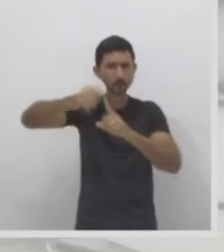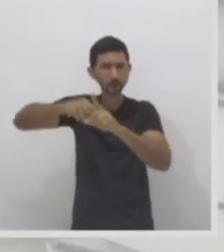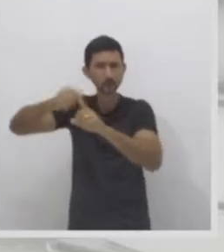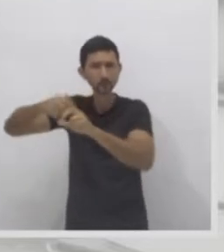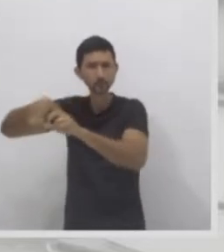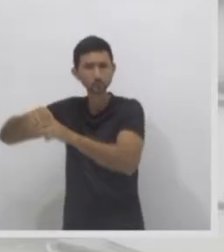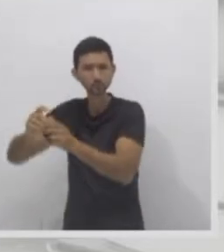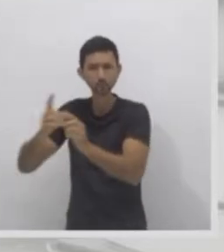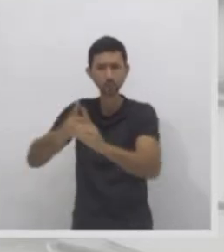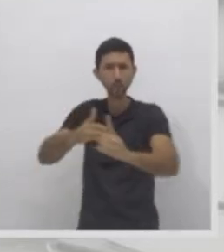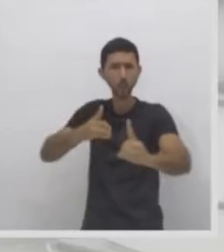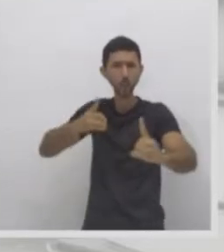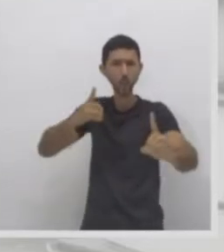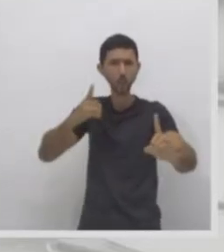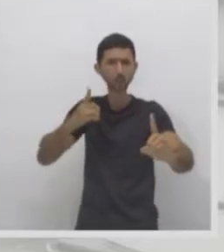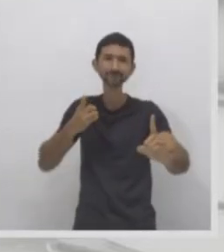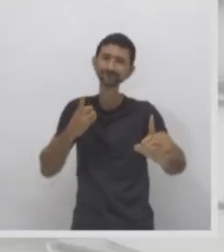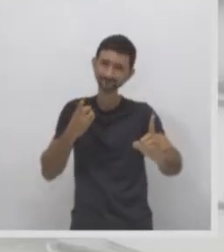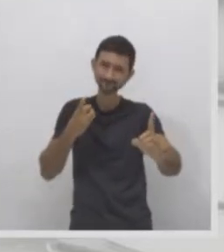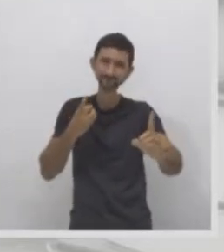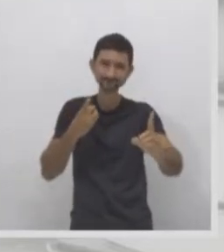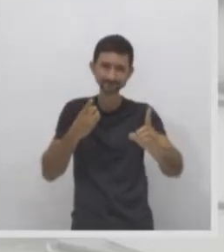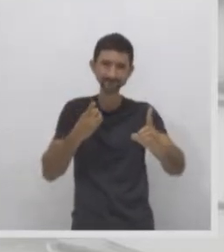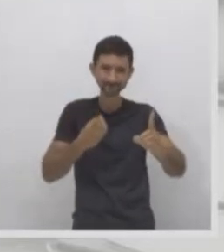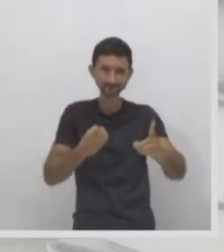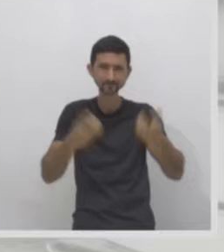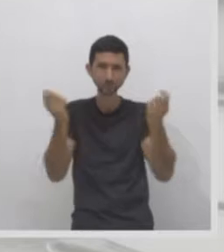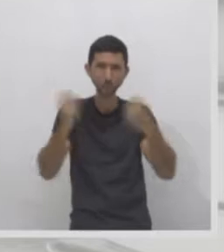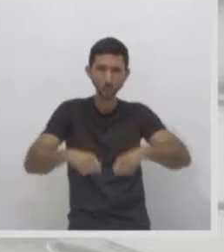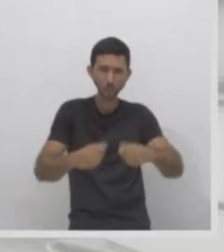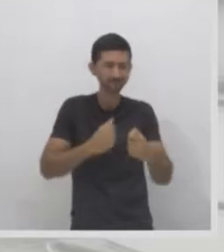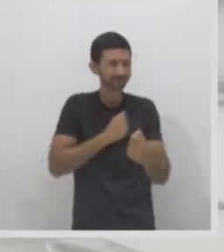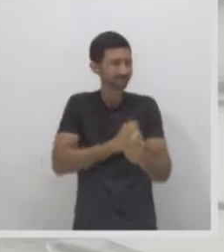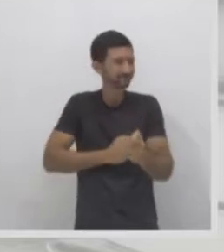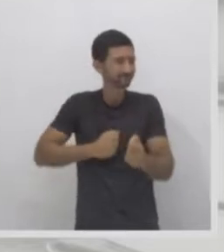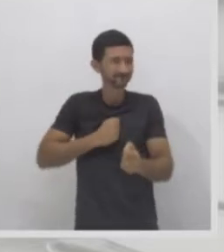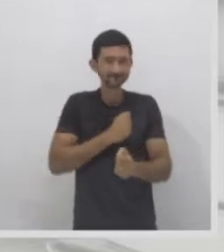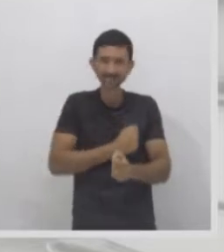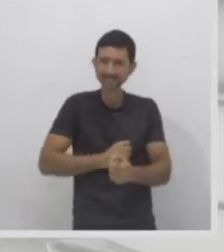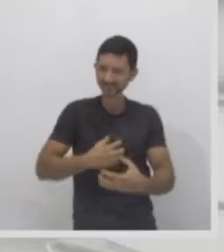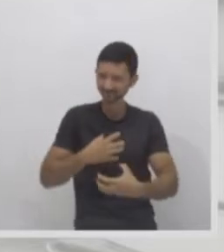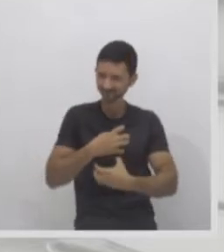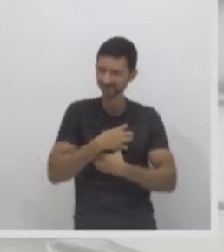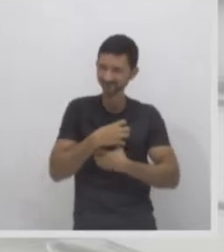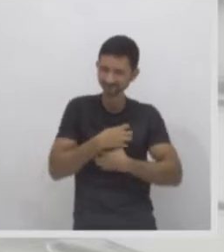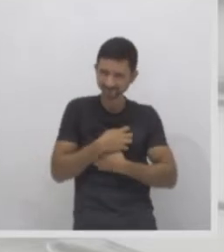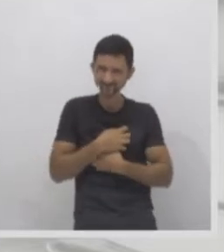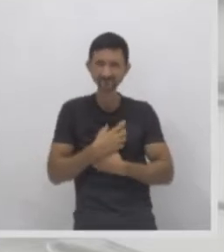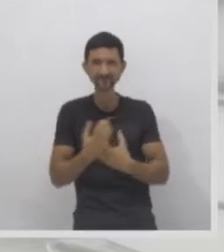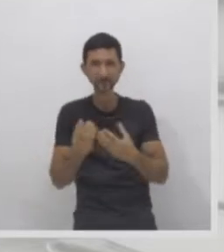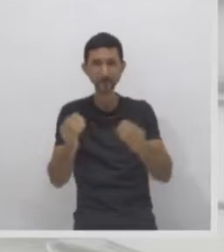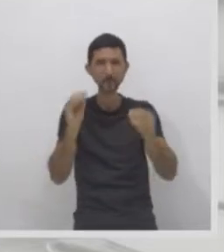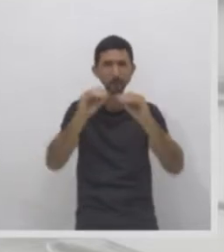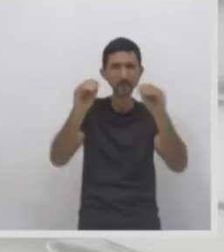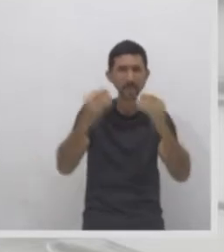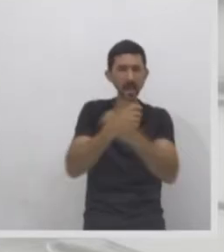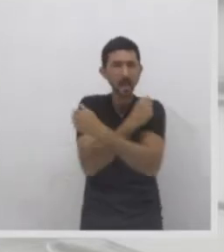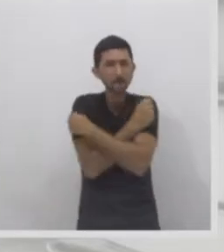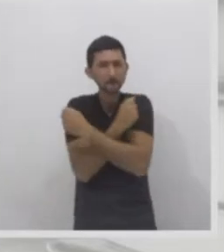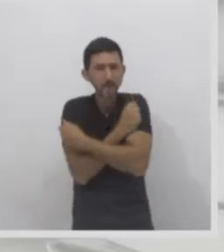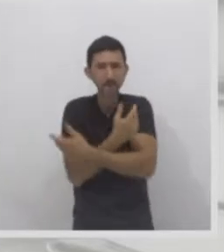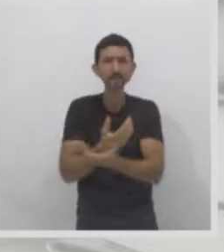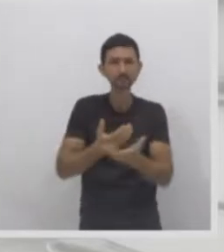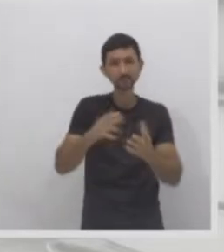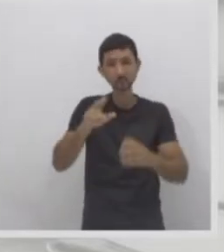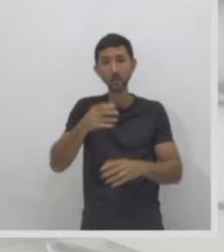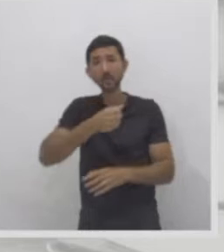de distanciamento social acabam causando muita saudade dos beijos e abraços dos entes queridos, como avós e